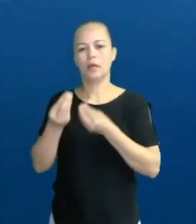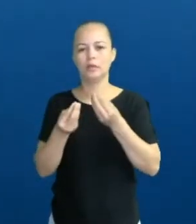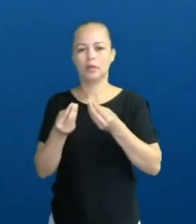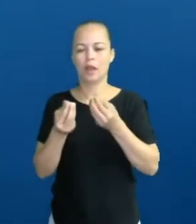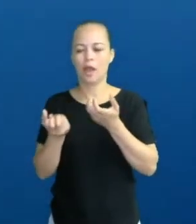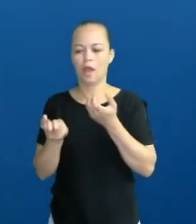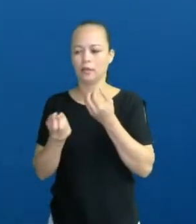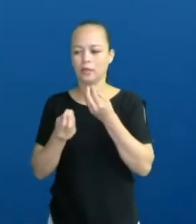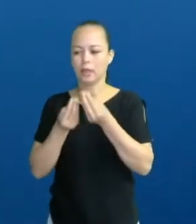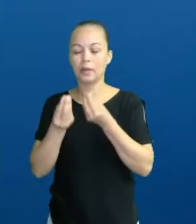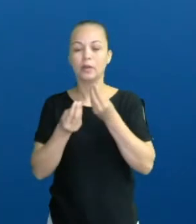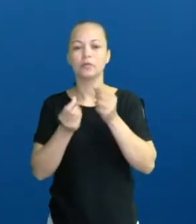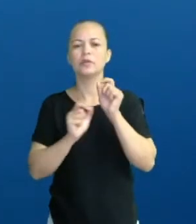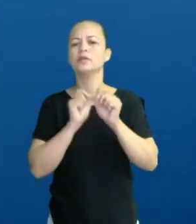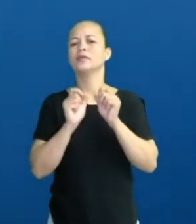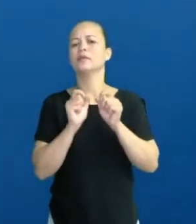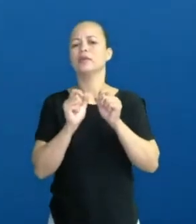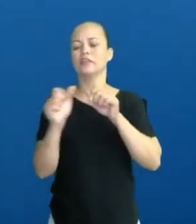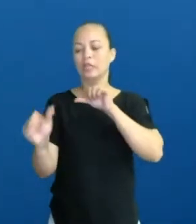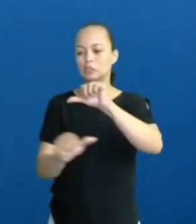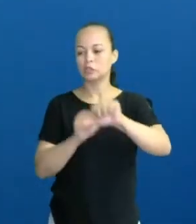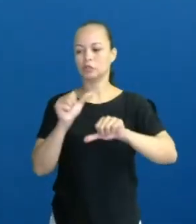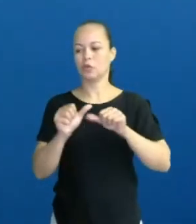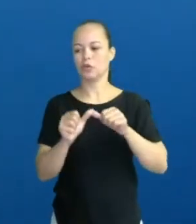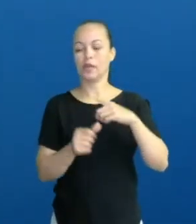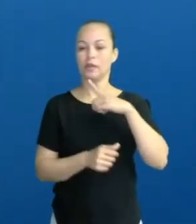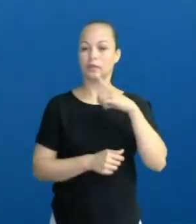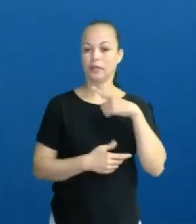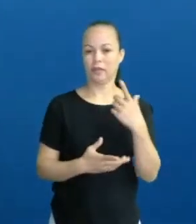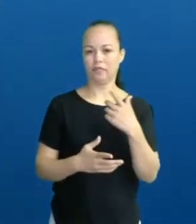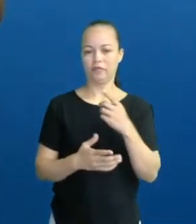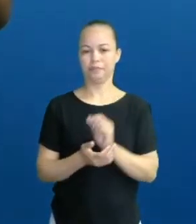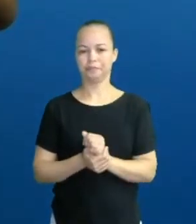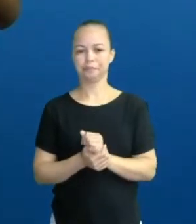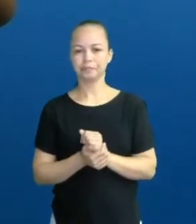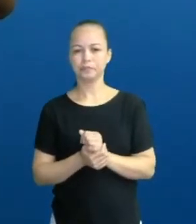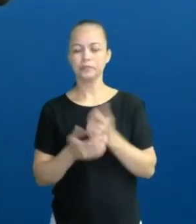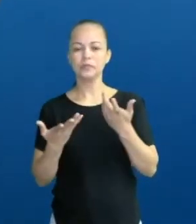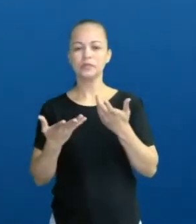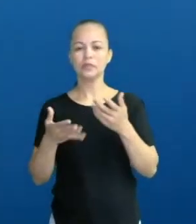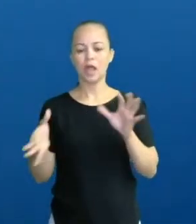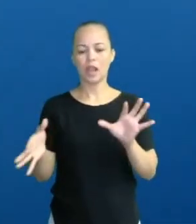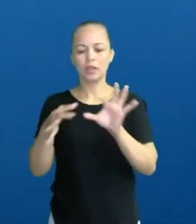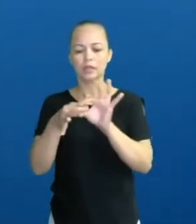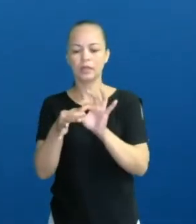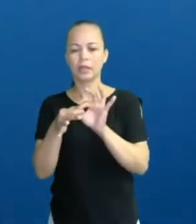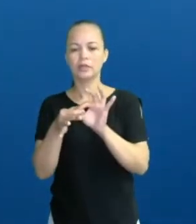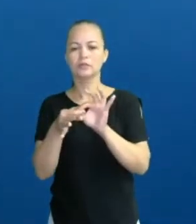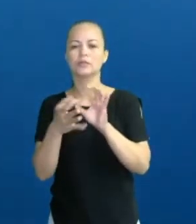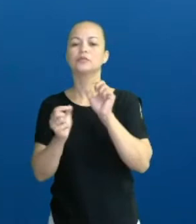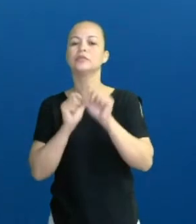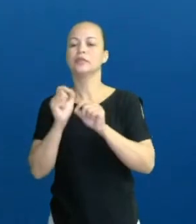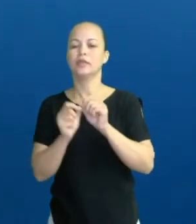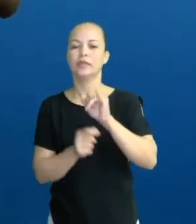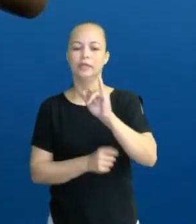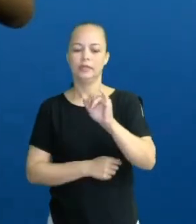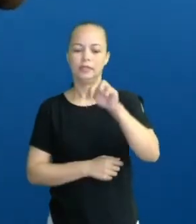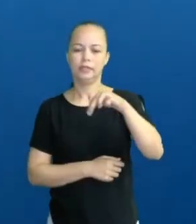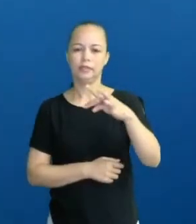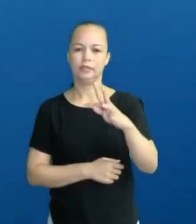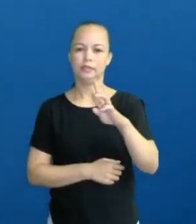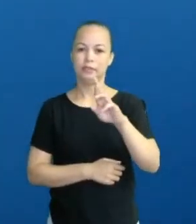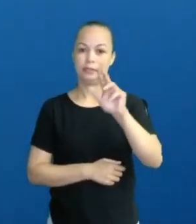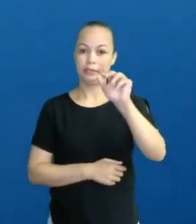dessas ligações foram que tipo de ligações que foram quebradas aqui? As ligações que a gente chama de intramoleculares. Por quê?